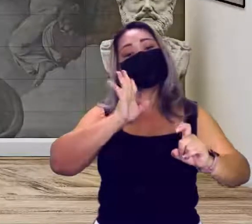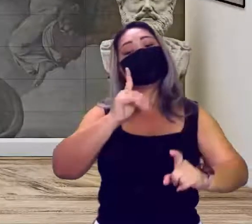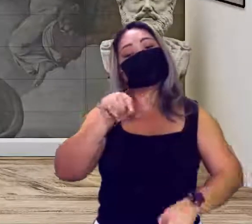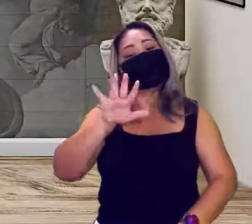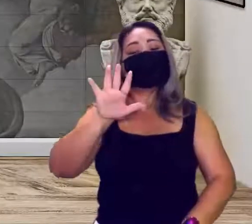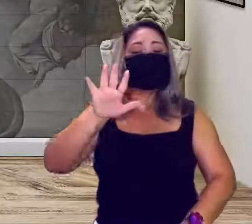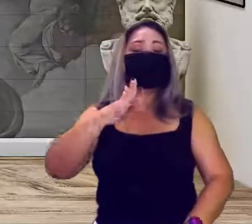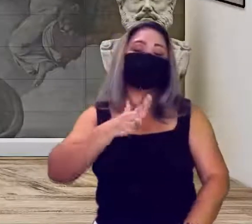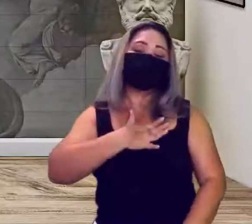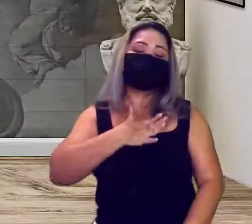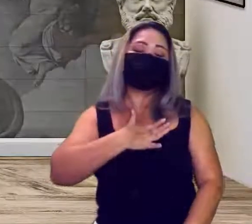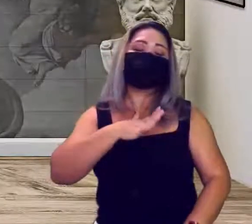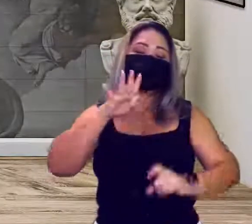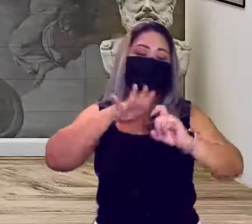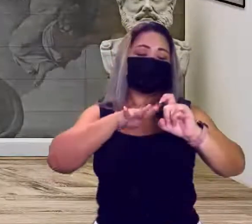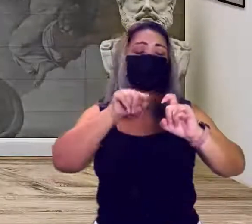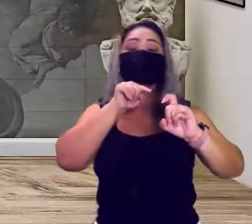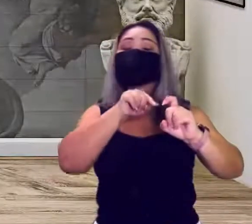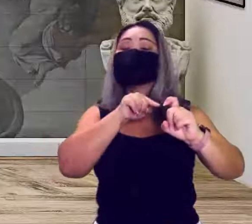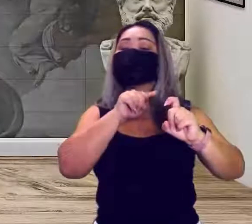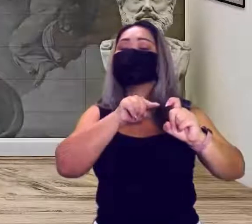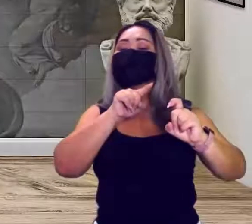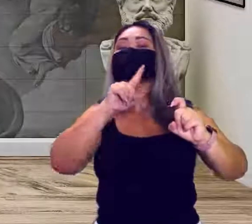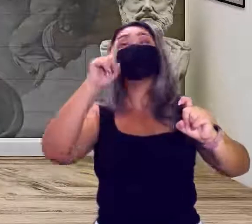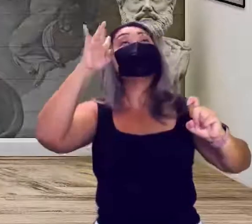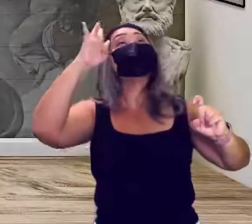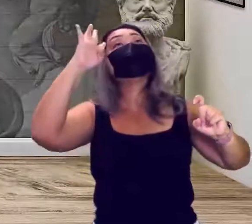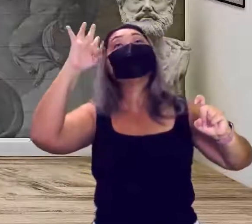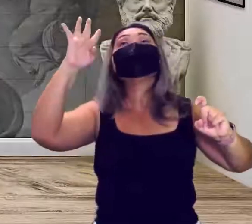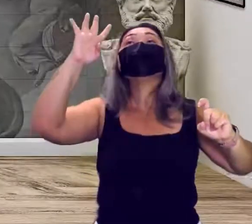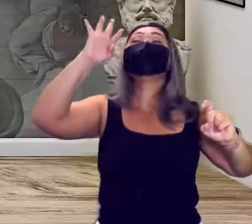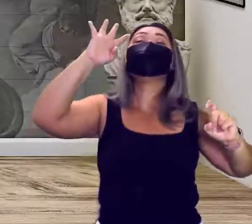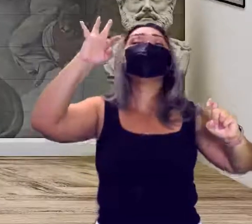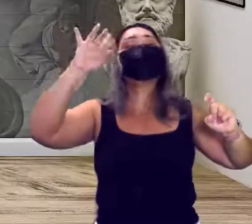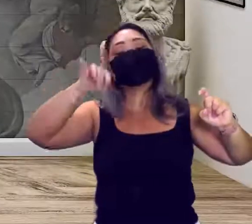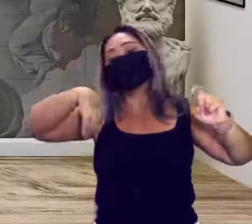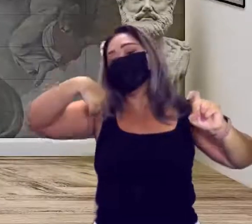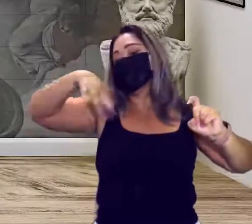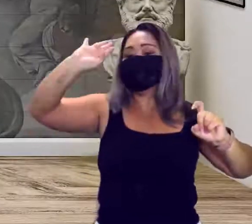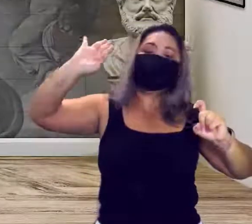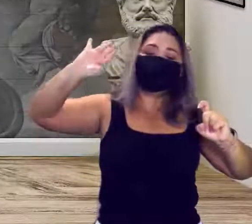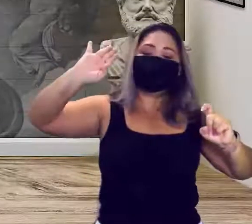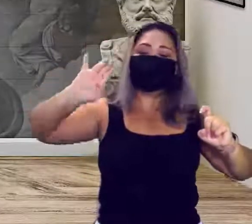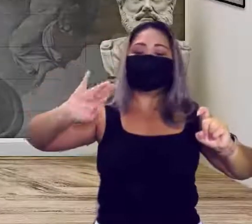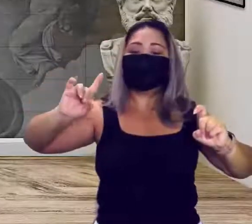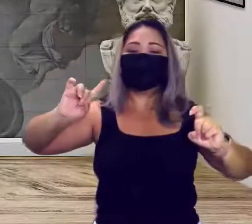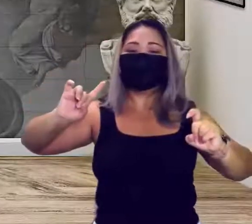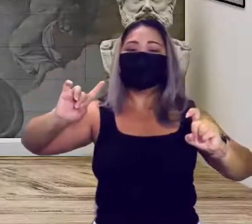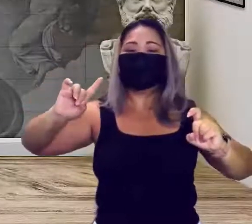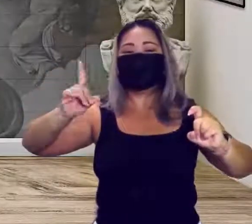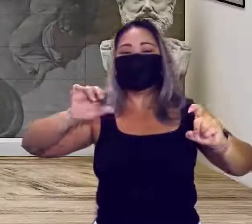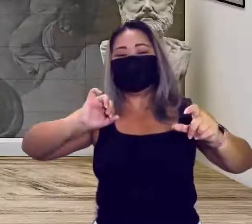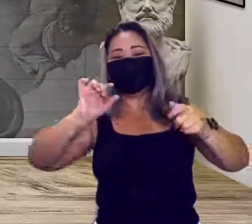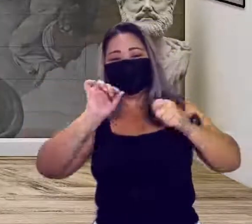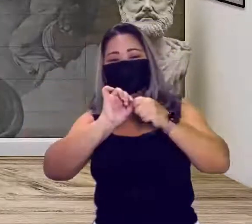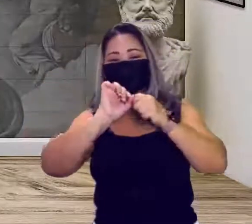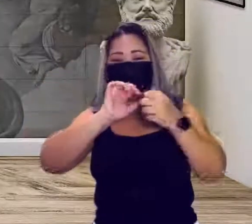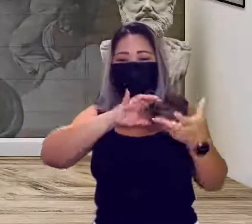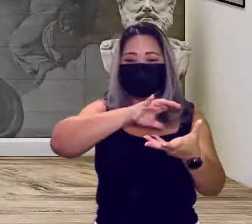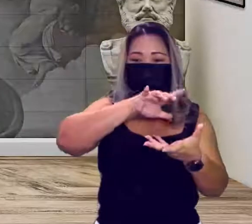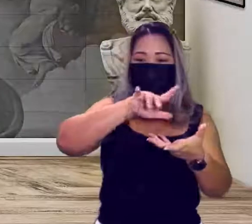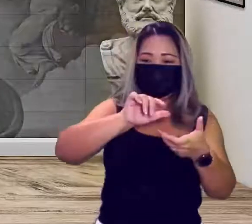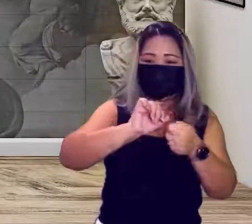um pouco dessas mitologias porque elas muito imaginárias, elas vai além, são surreais. Sempre envolve